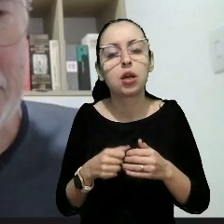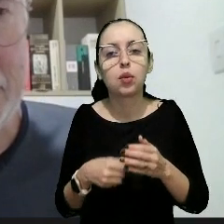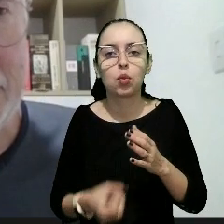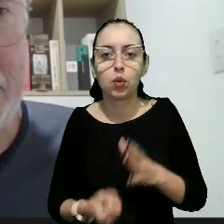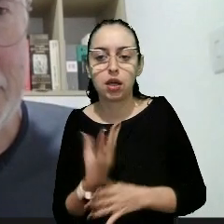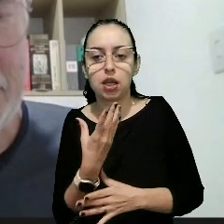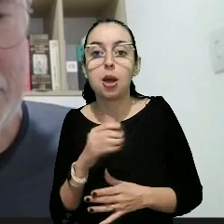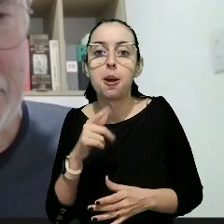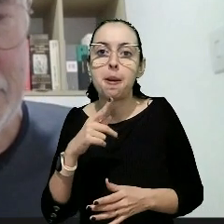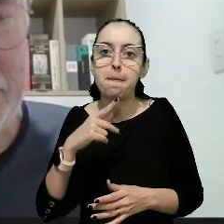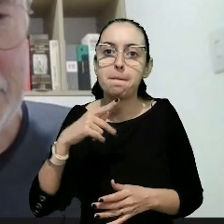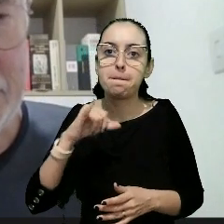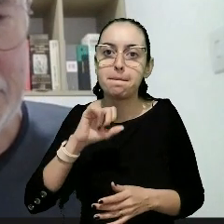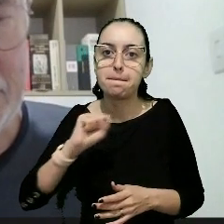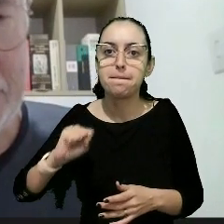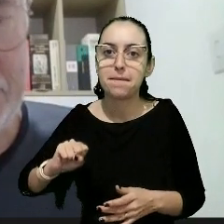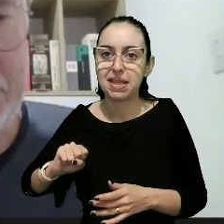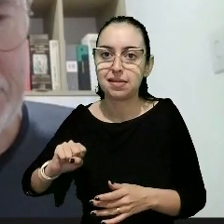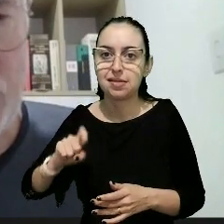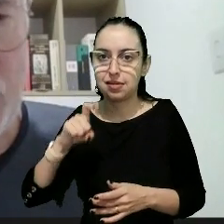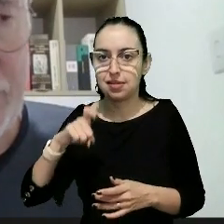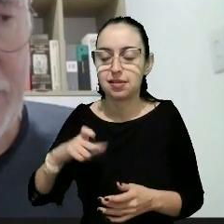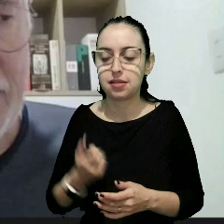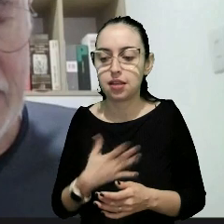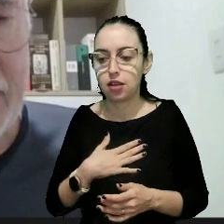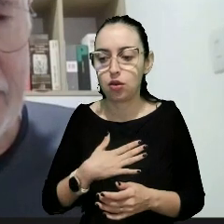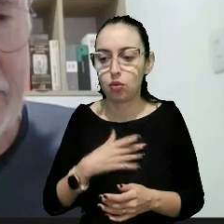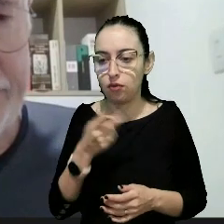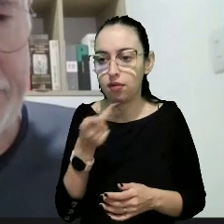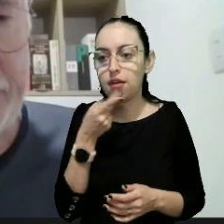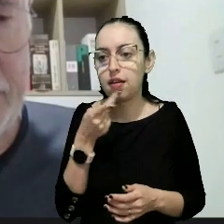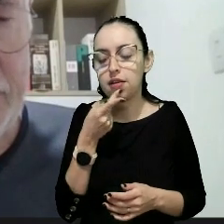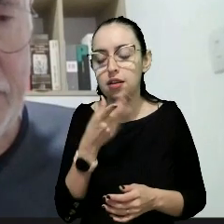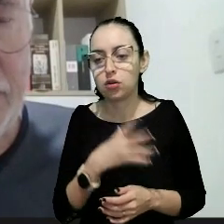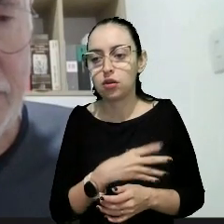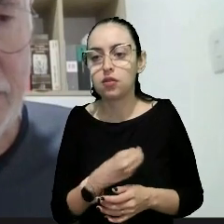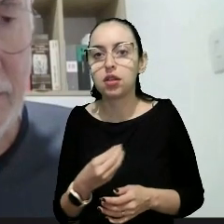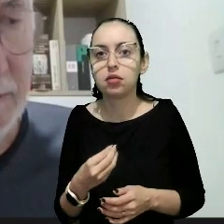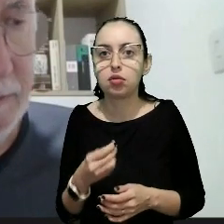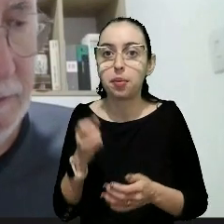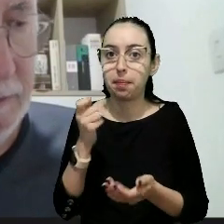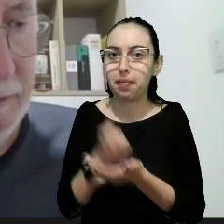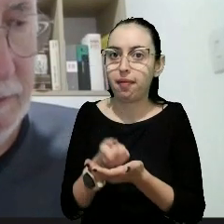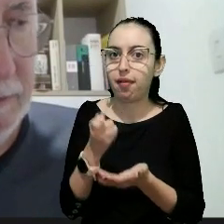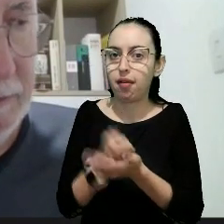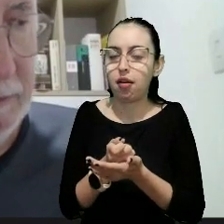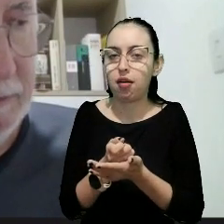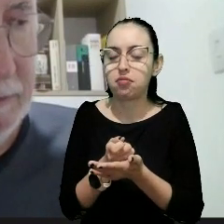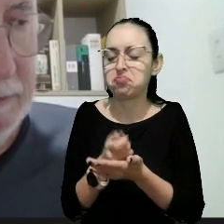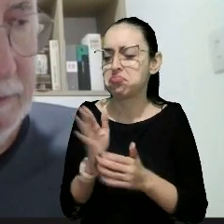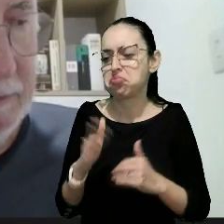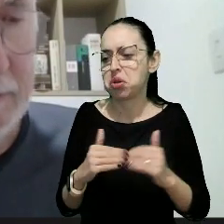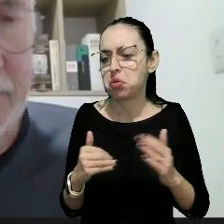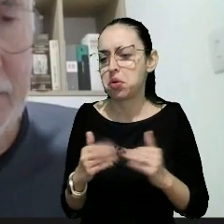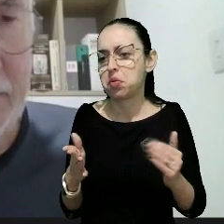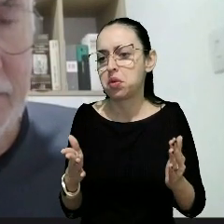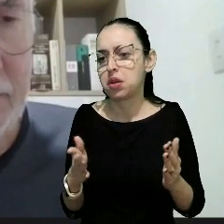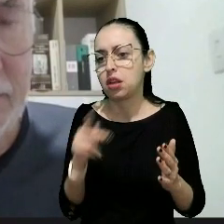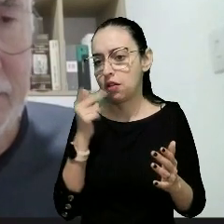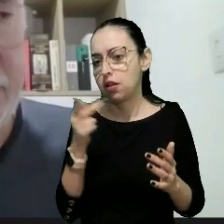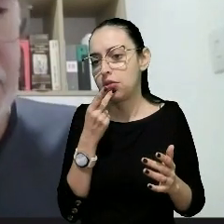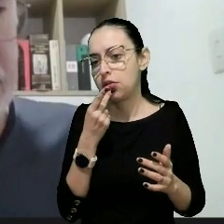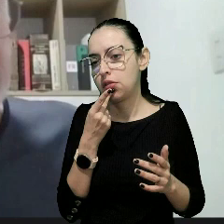Outro dia não, já faz um tempo, quando criaram o Pix, né? Eu estava falando com o meu filho, eu tinha que pagar